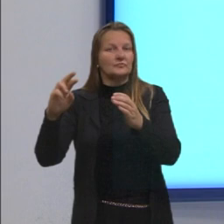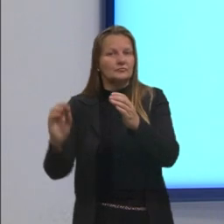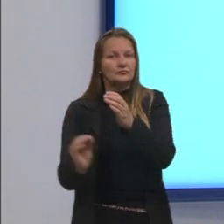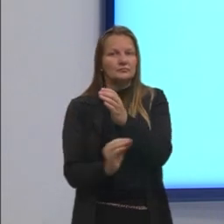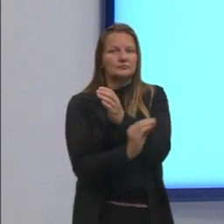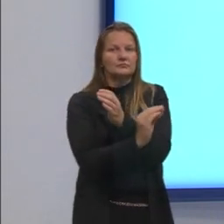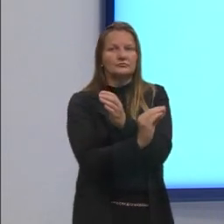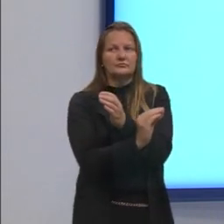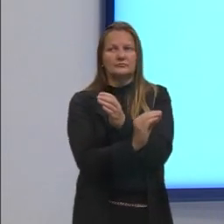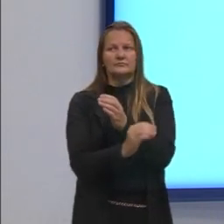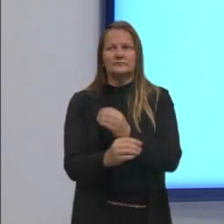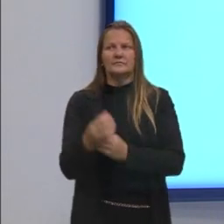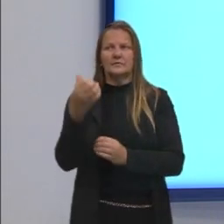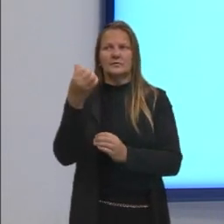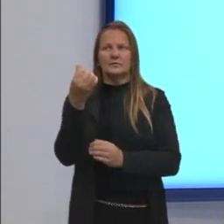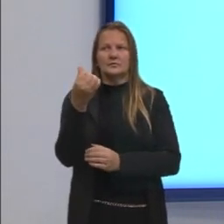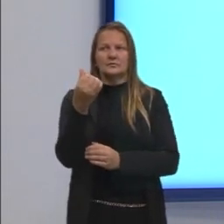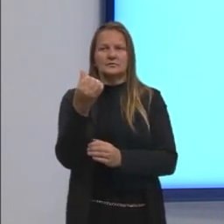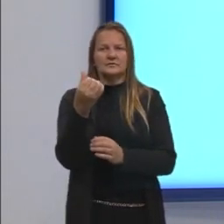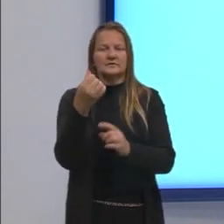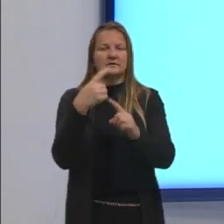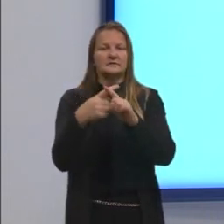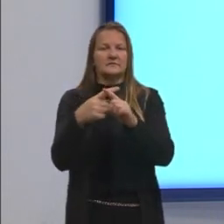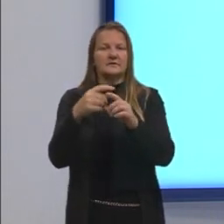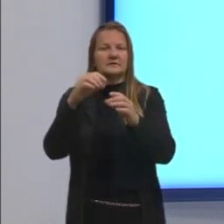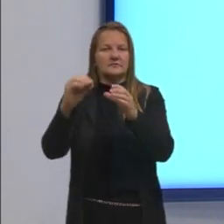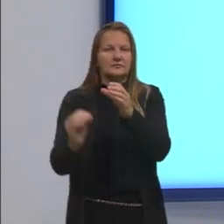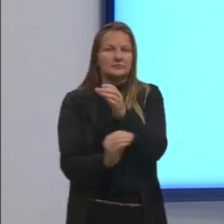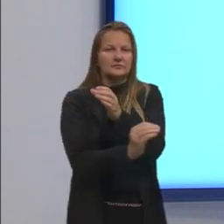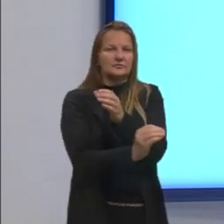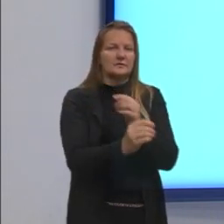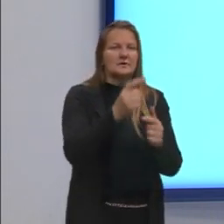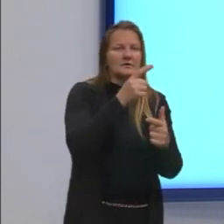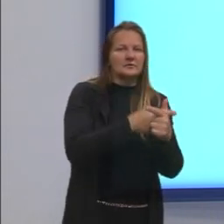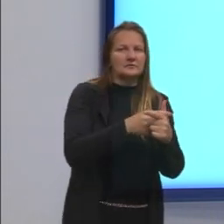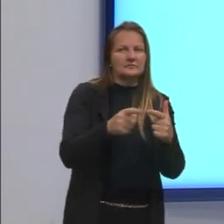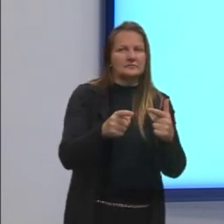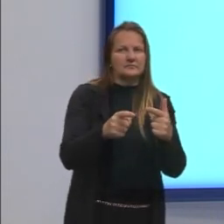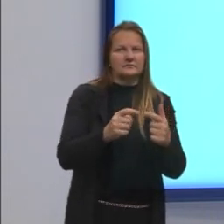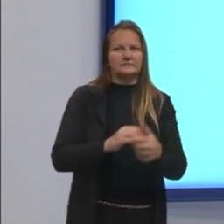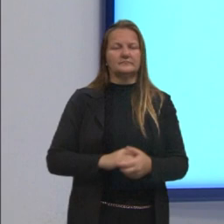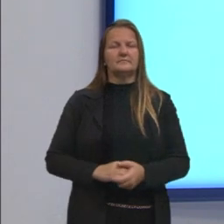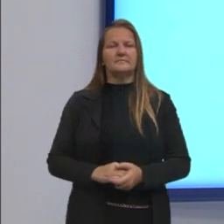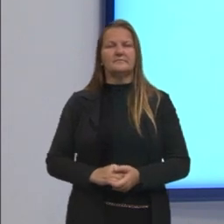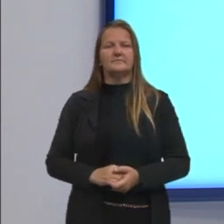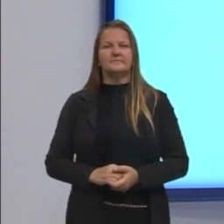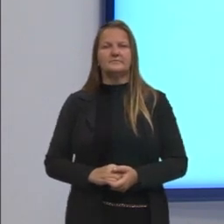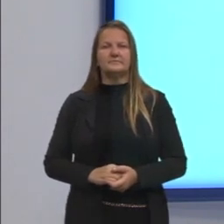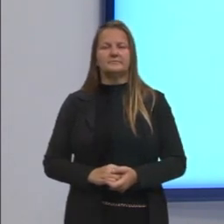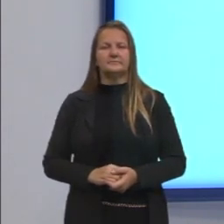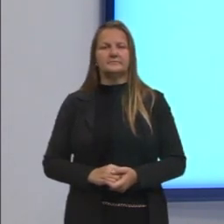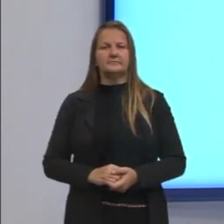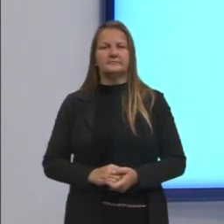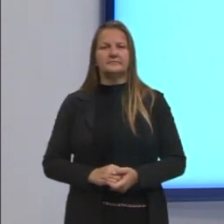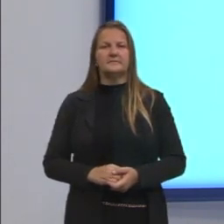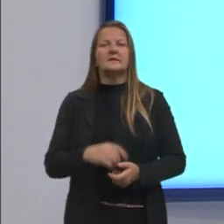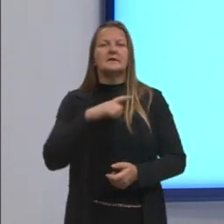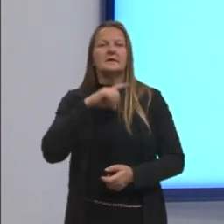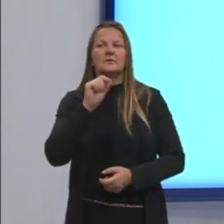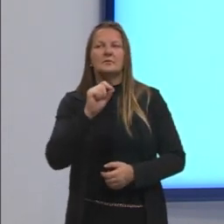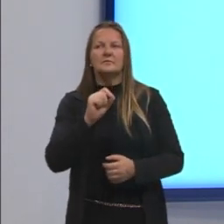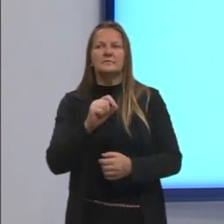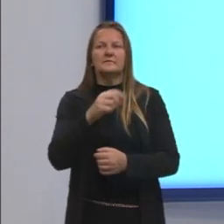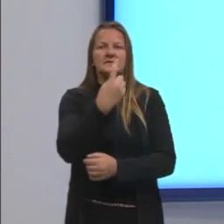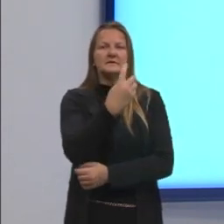raio isolado você estava multiplicando se eu levar lá para o outro lado utiliza a divisão e aí nós teríamos